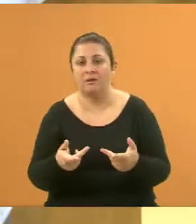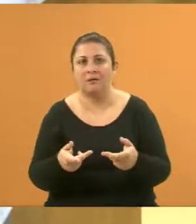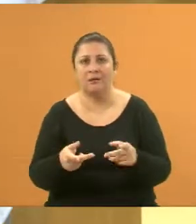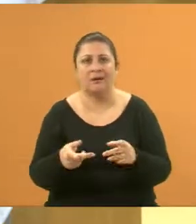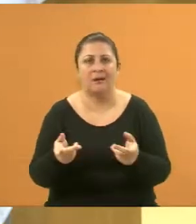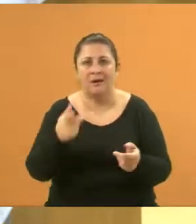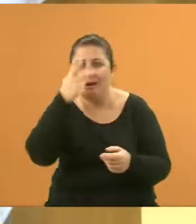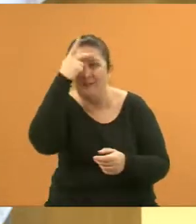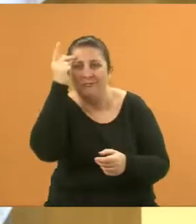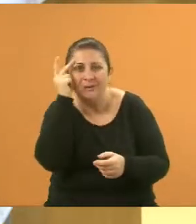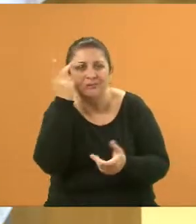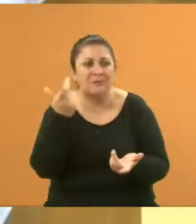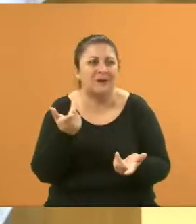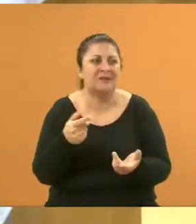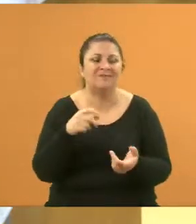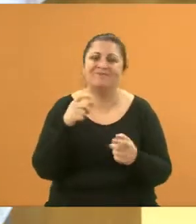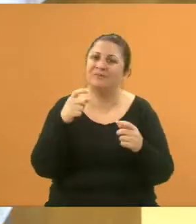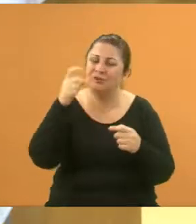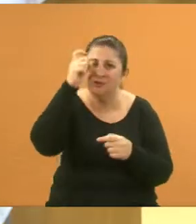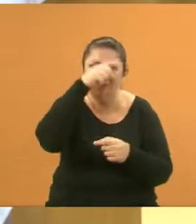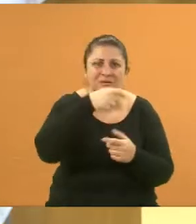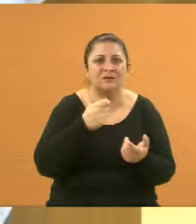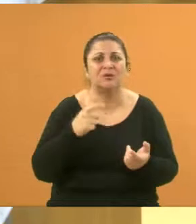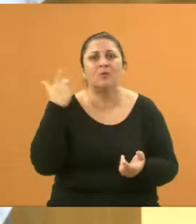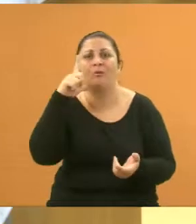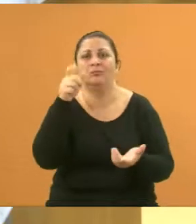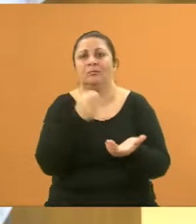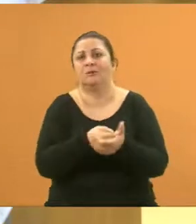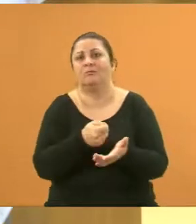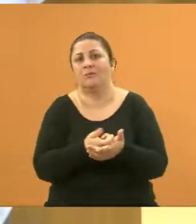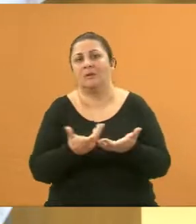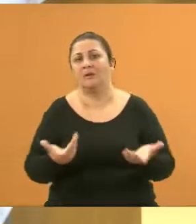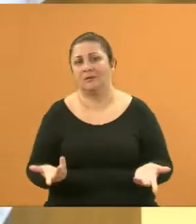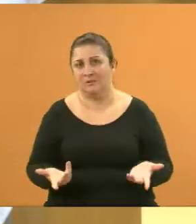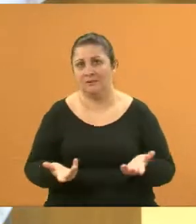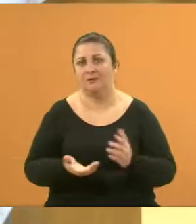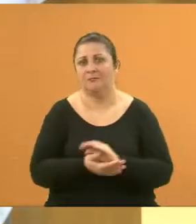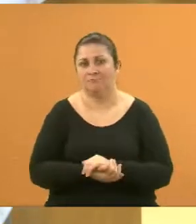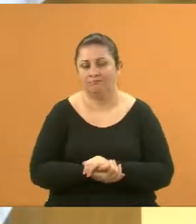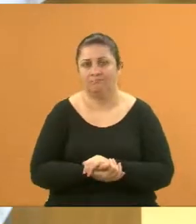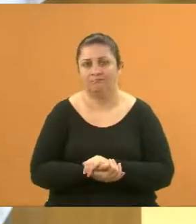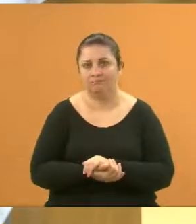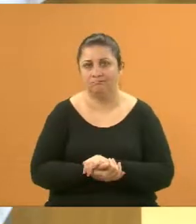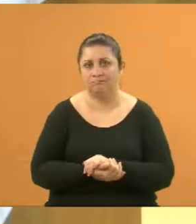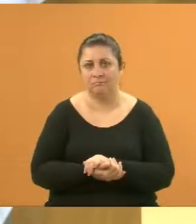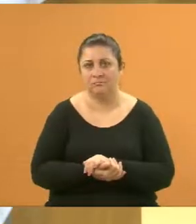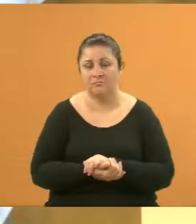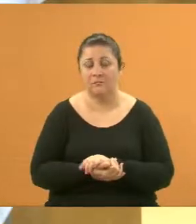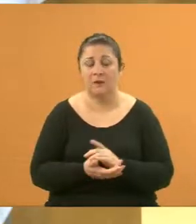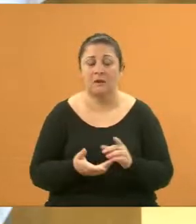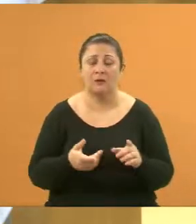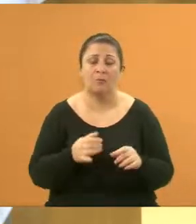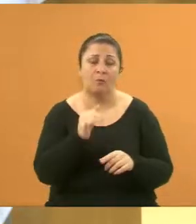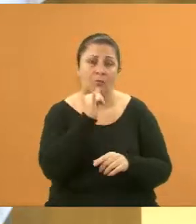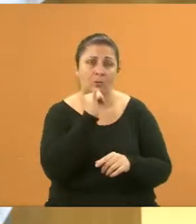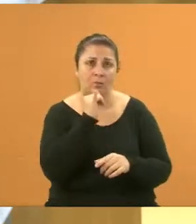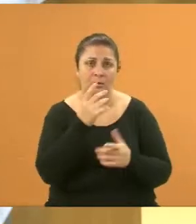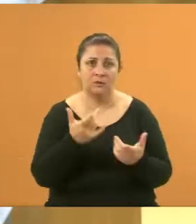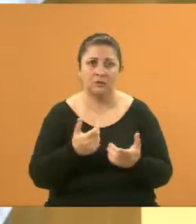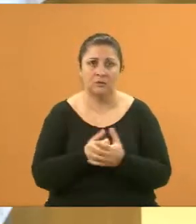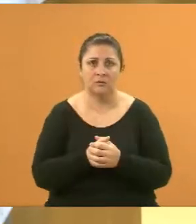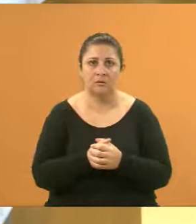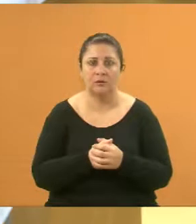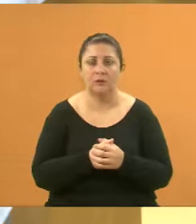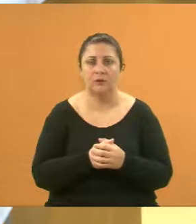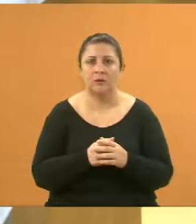muito elevado, dificultando e muitas vezes impossibilitando o seu adimplemento. Observamos, por exemplo, um